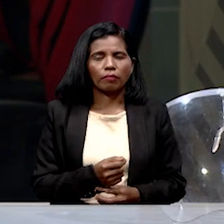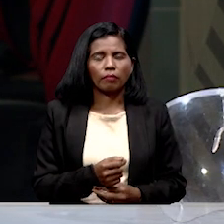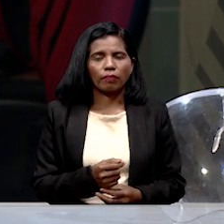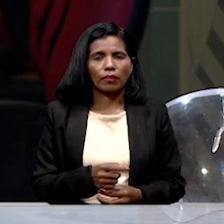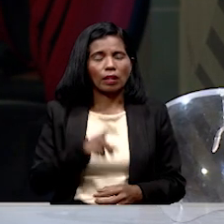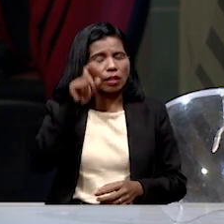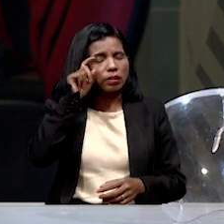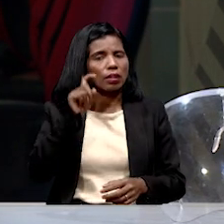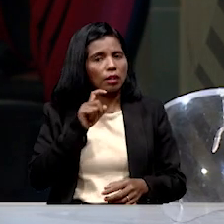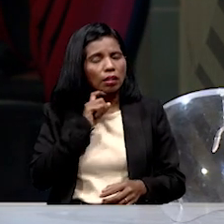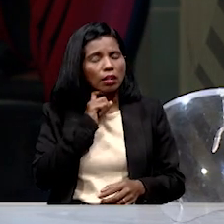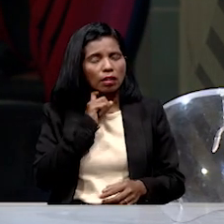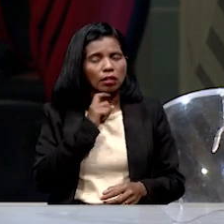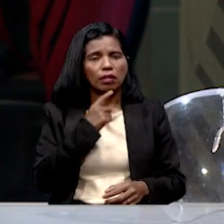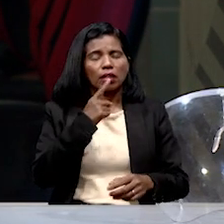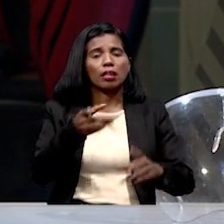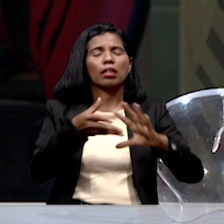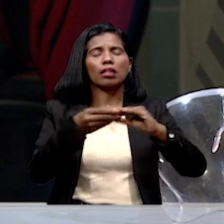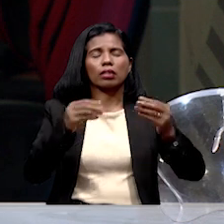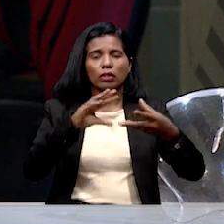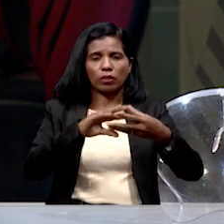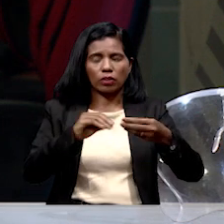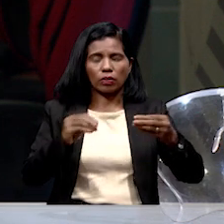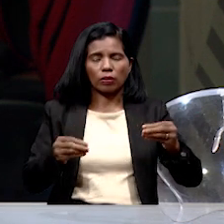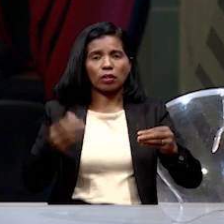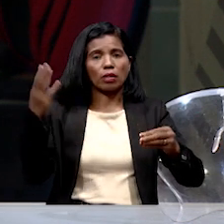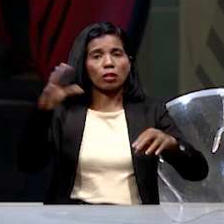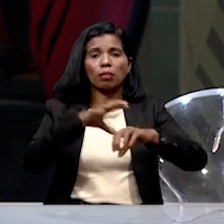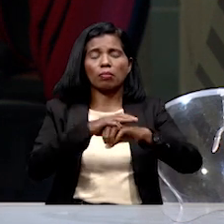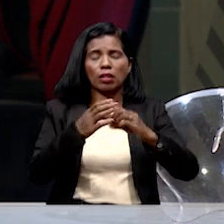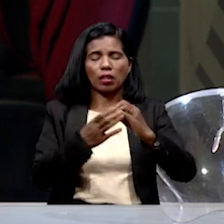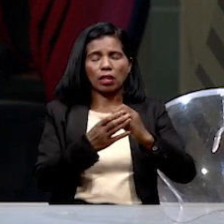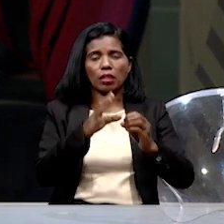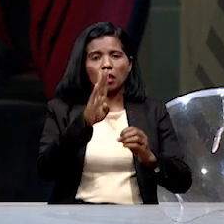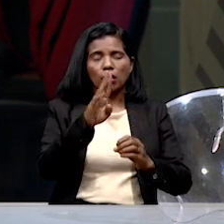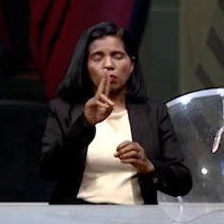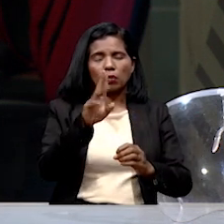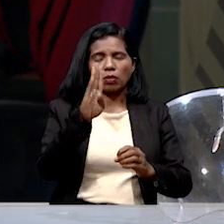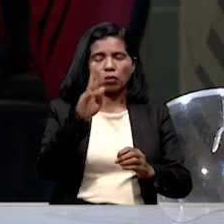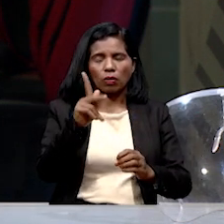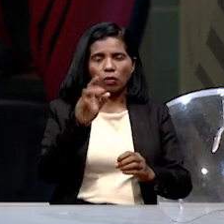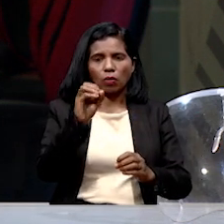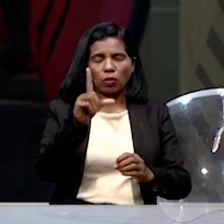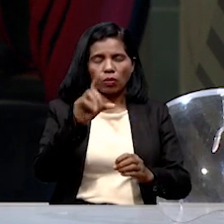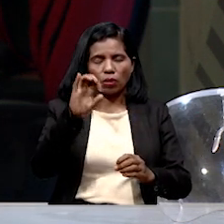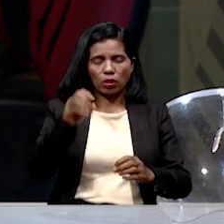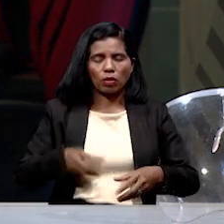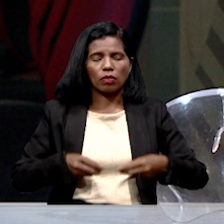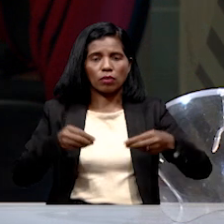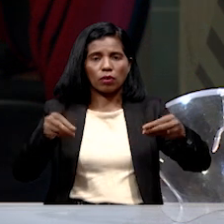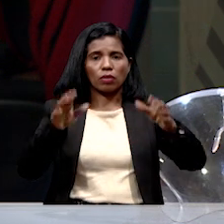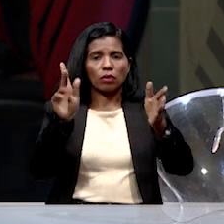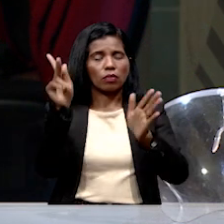Perala Xanana Guzmán, actuar historia con ba Rai Bucoli, no entrega fotografía ba comunidade Bucoli.